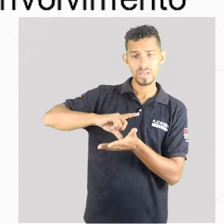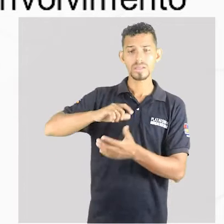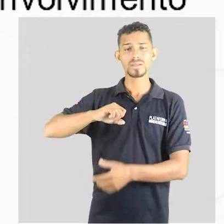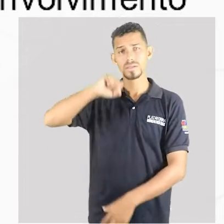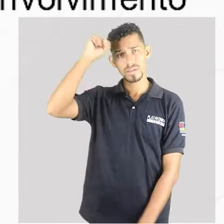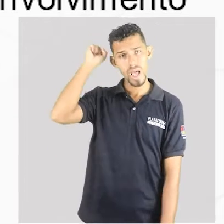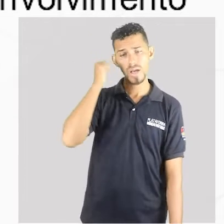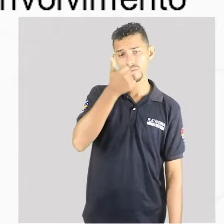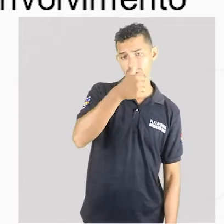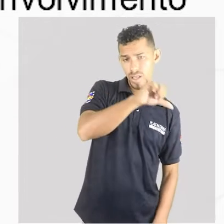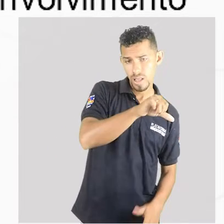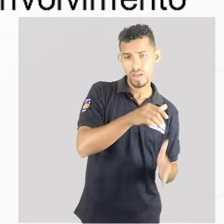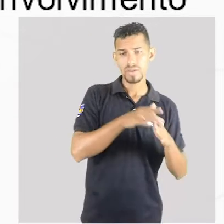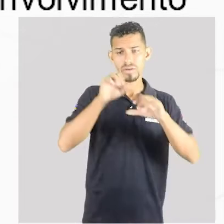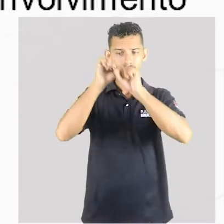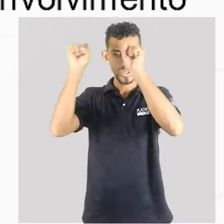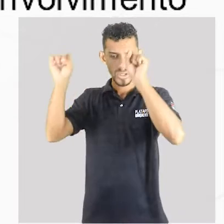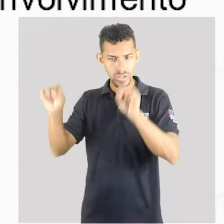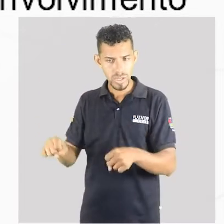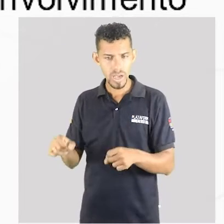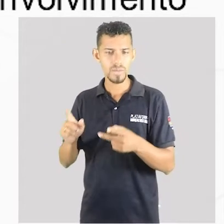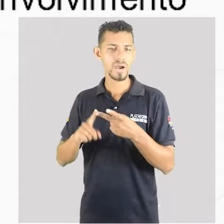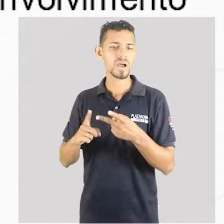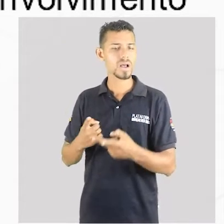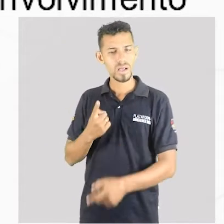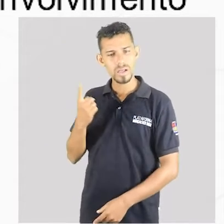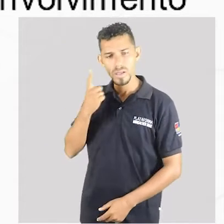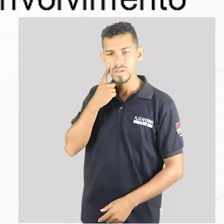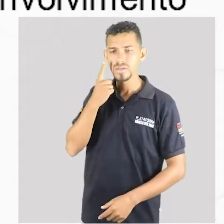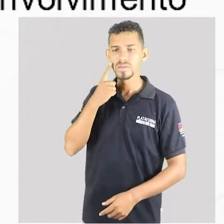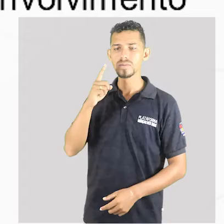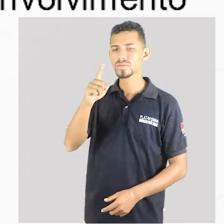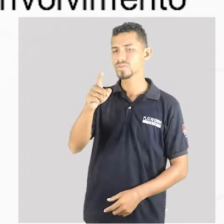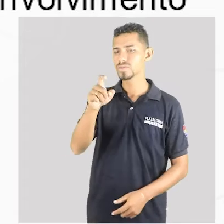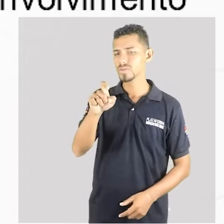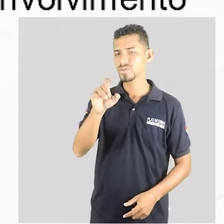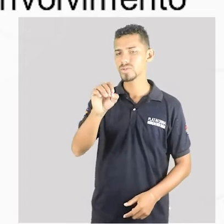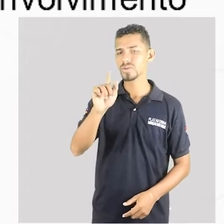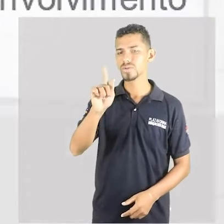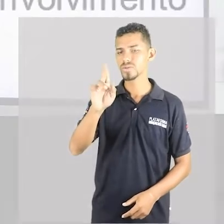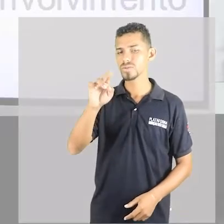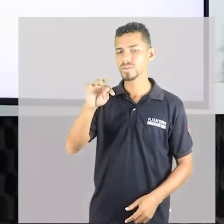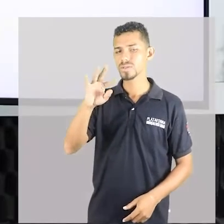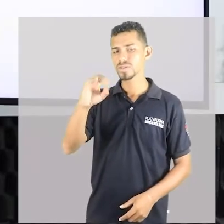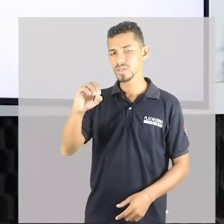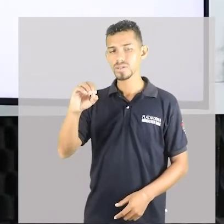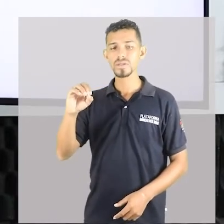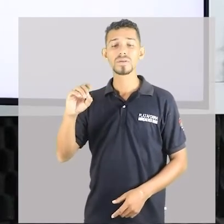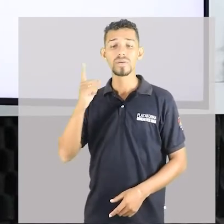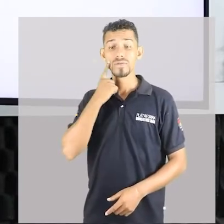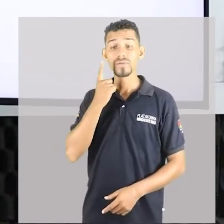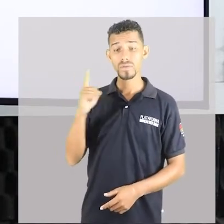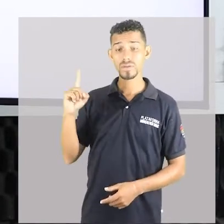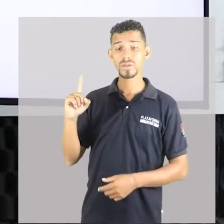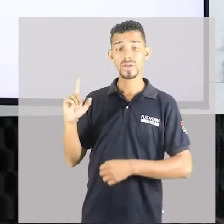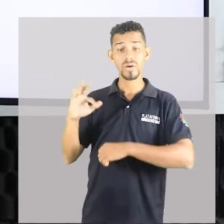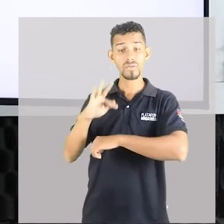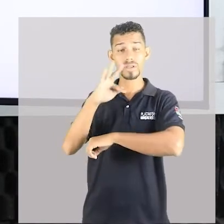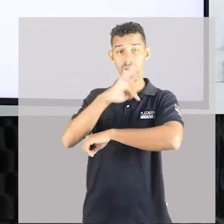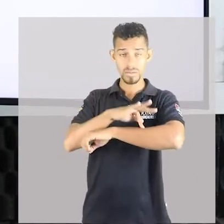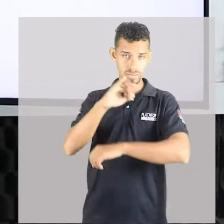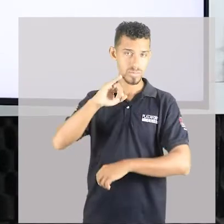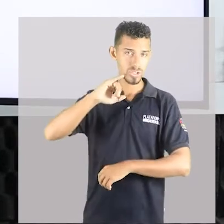todo um sistema, né, o shogunato que vigorava no país, que é o que nós chamamos de feudalismo japonês, e depois